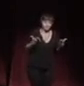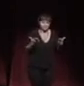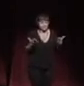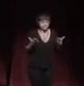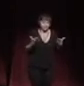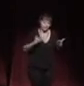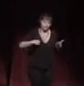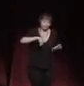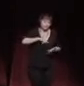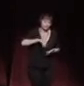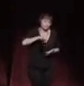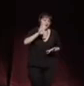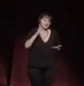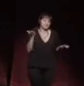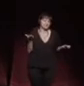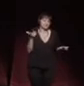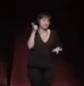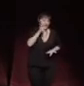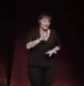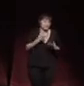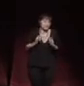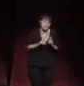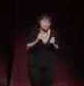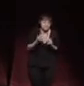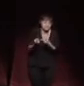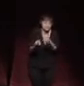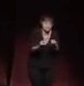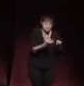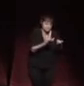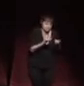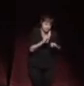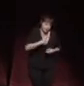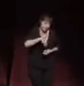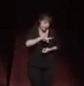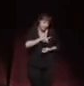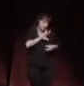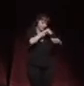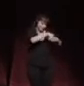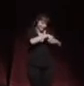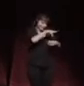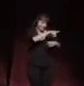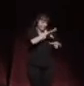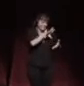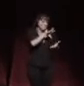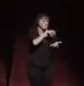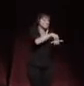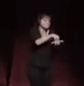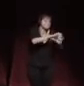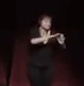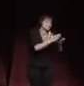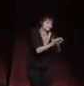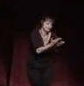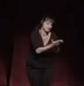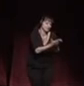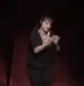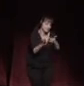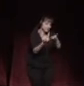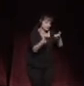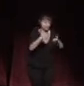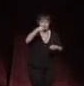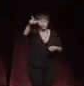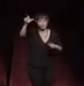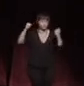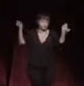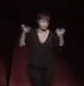nesse relacionamento, sensibilidade e ação por algum motivo. Eu me pergunto por que eu posso perceber algumas coisas que outros não